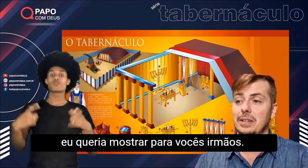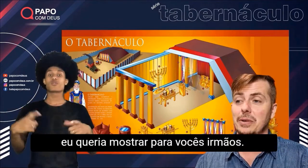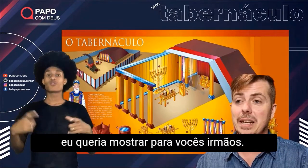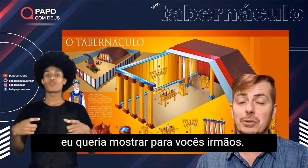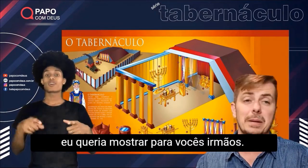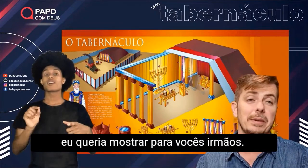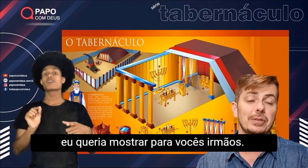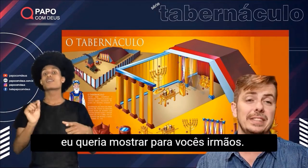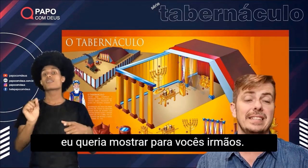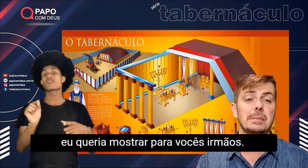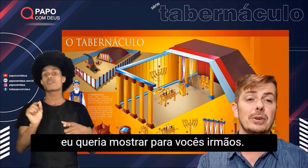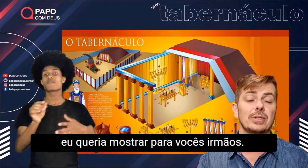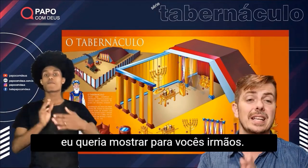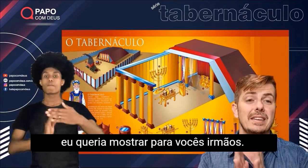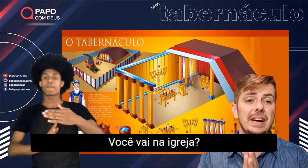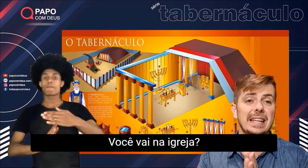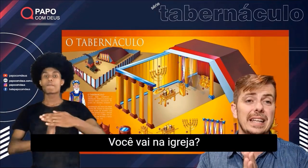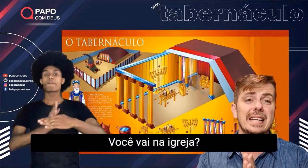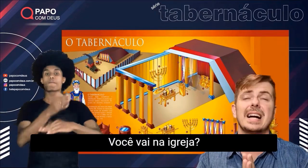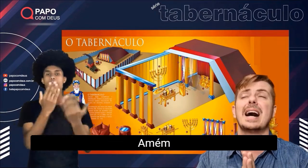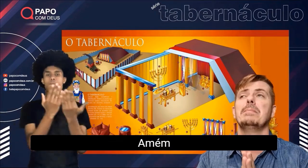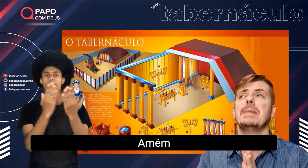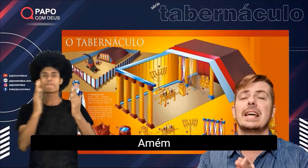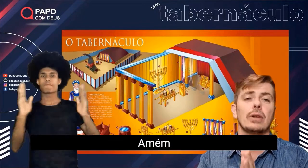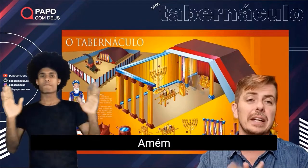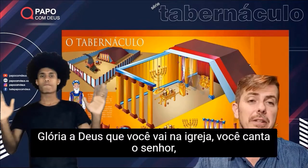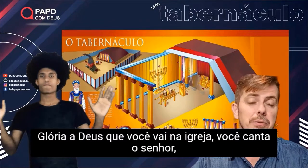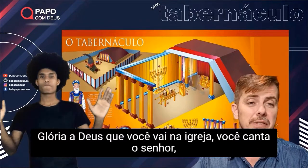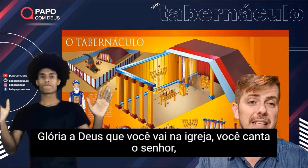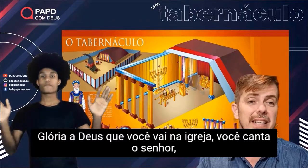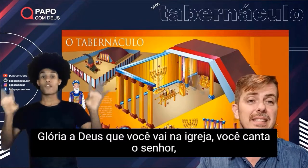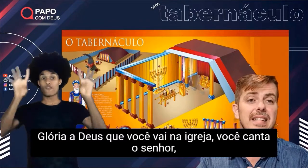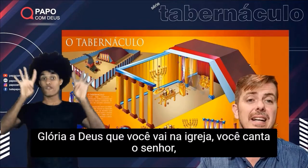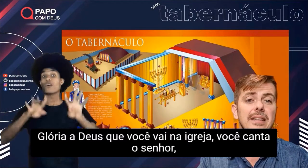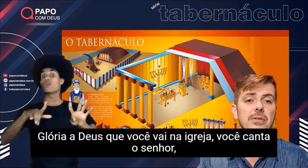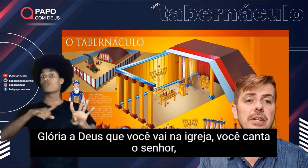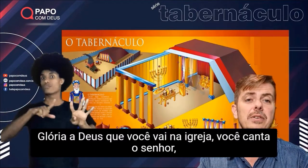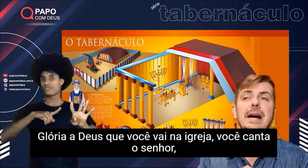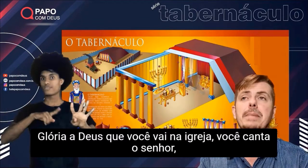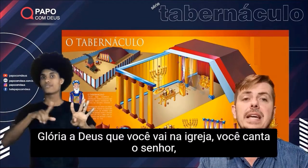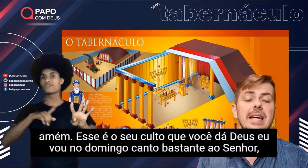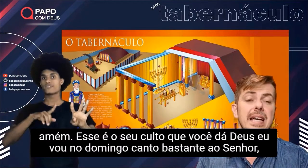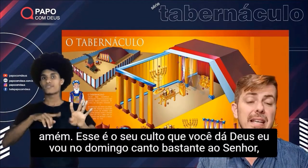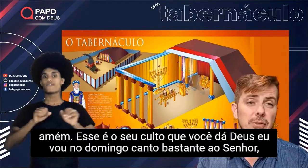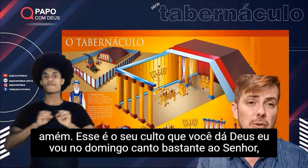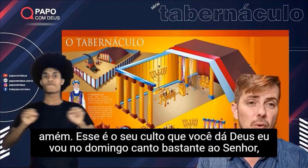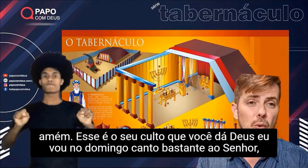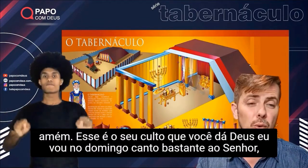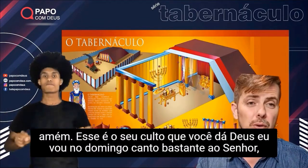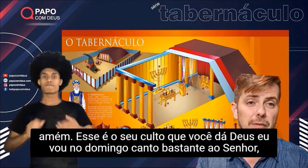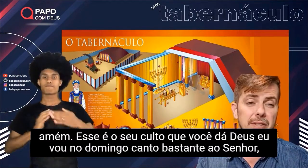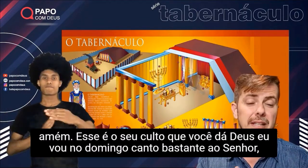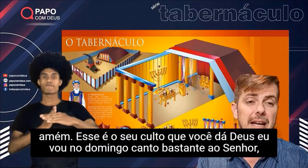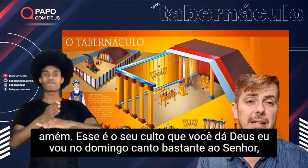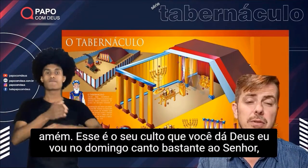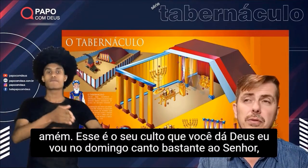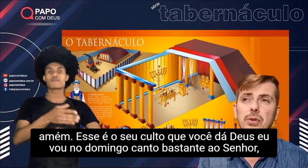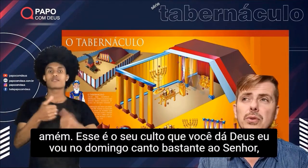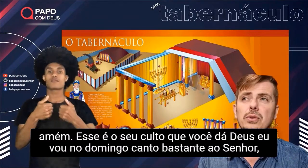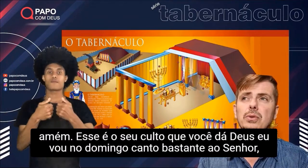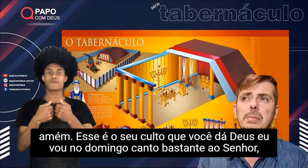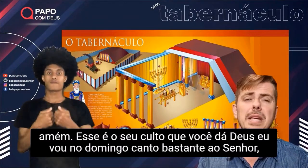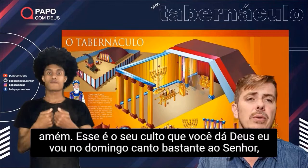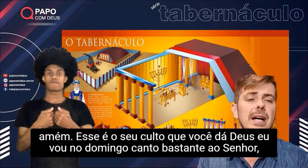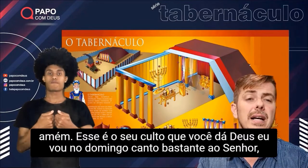abençoa. Então eu queria mostrar para vocês, irmãos, você vai na igreja? Amém. Glória a Deus que você vai na igreja. Você canta ao Senhor? Amém. Esse é o seu culto que você dá a Deus?